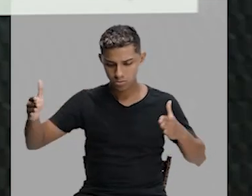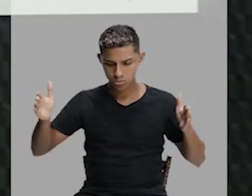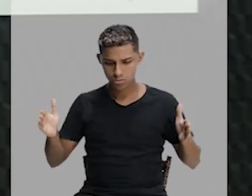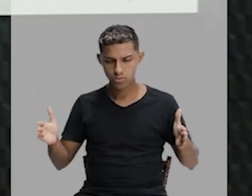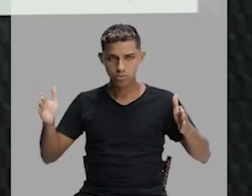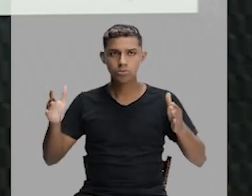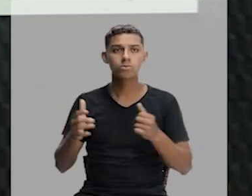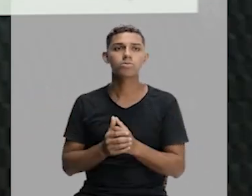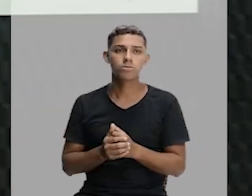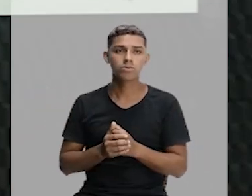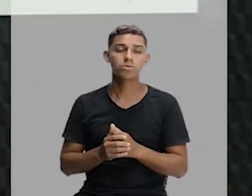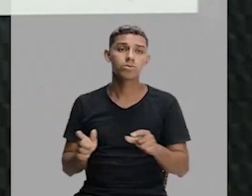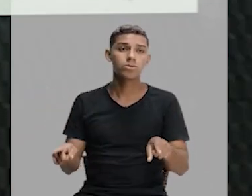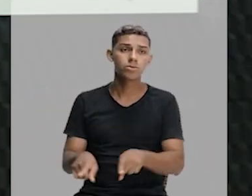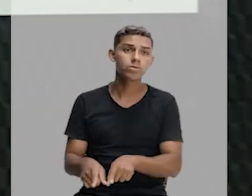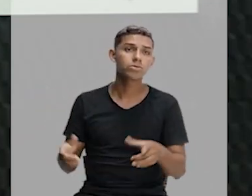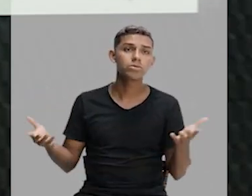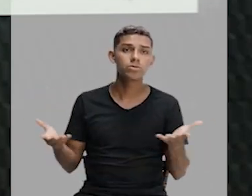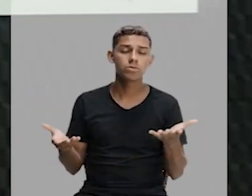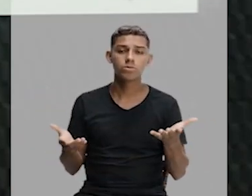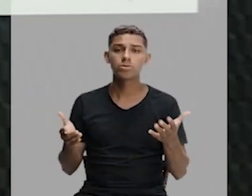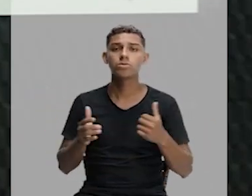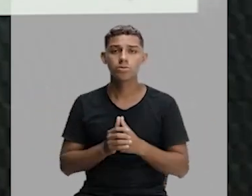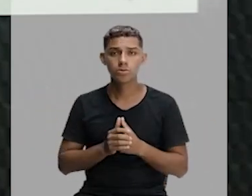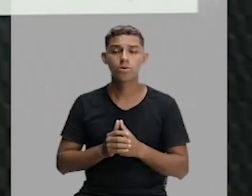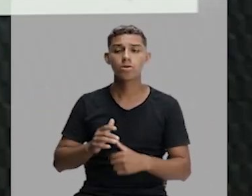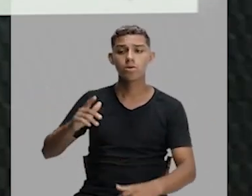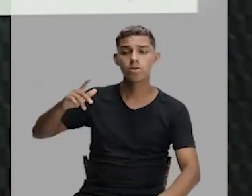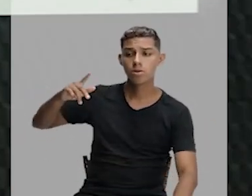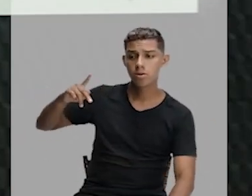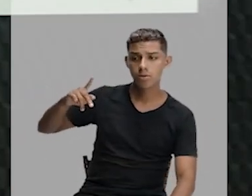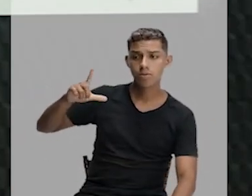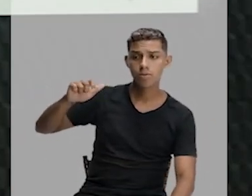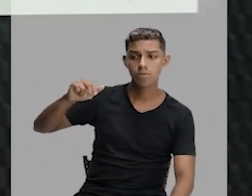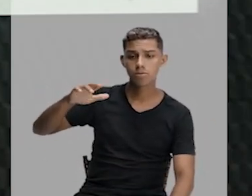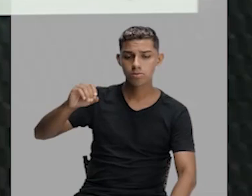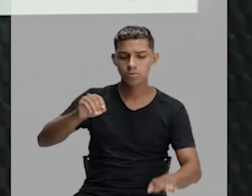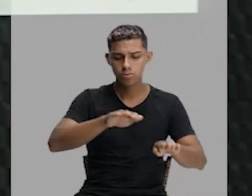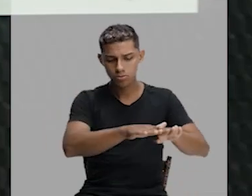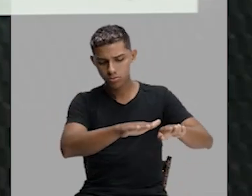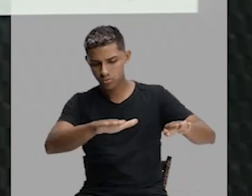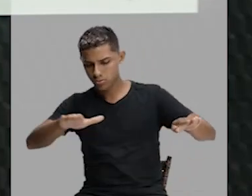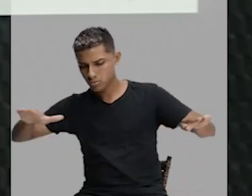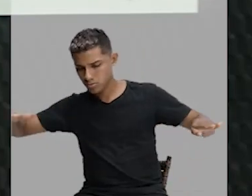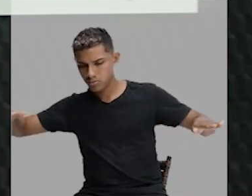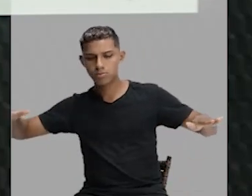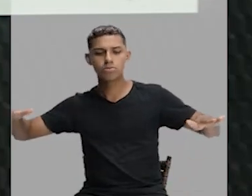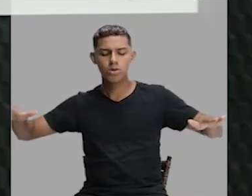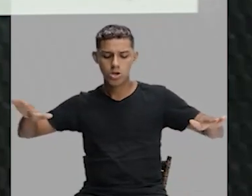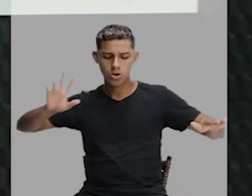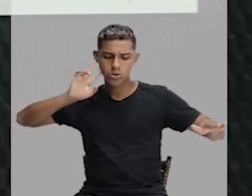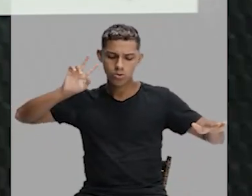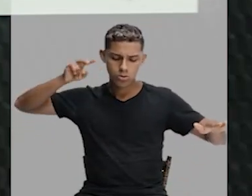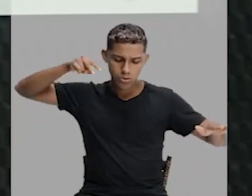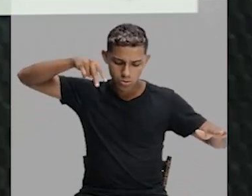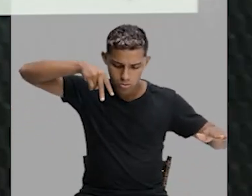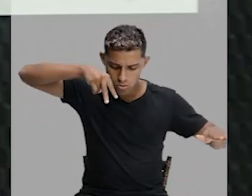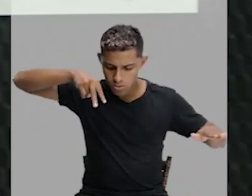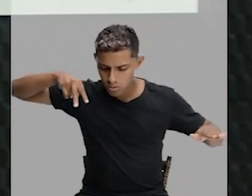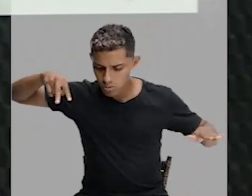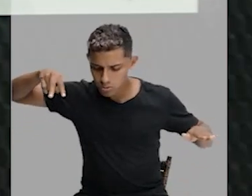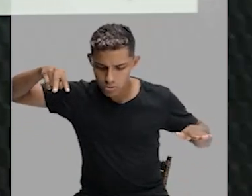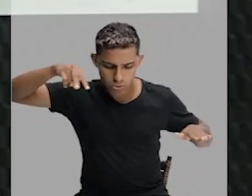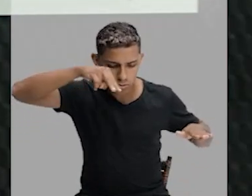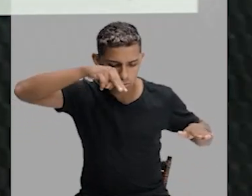aquela caixa e ficou plano. Então, você fez uma planificação. para você visualizar o cálculo